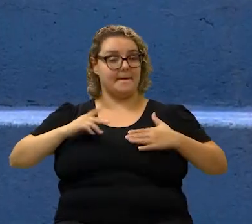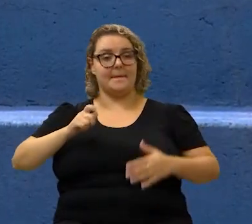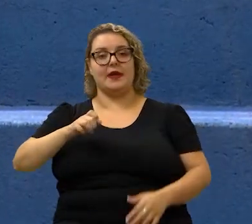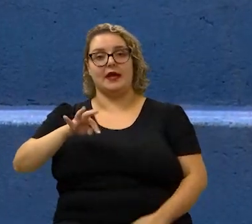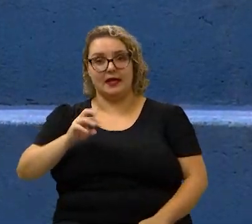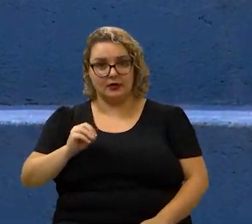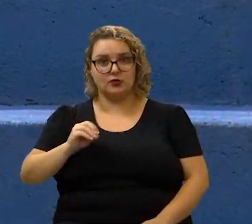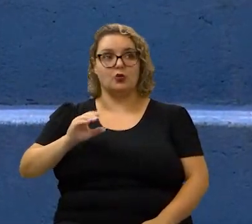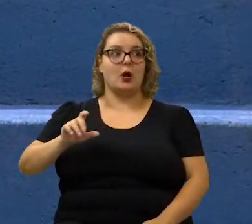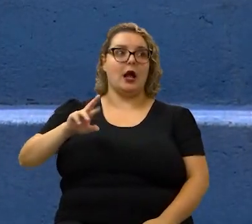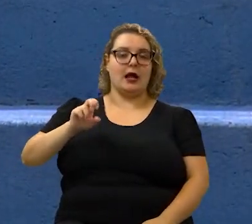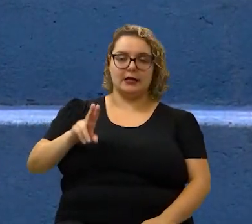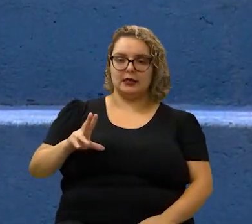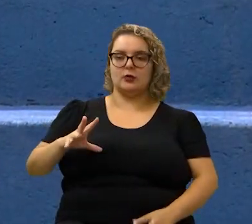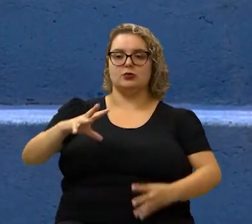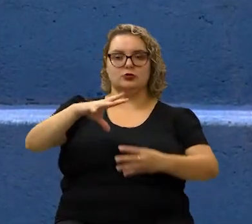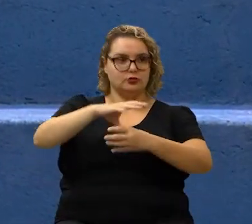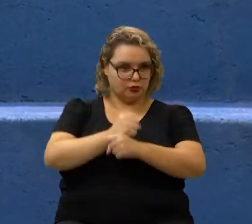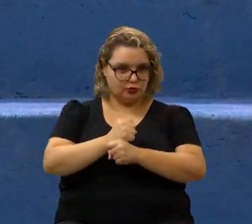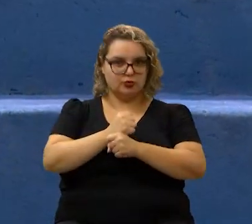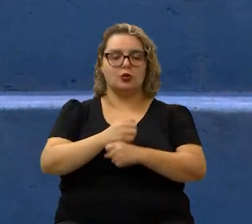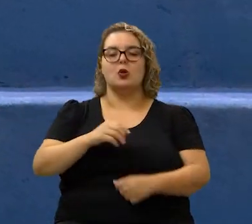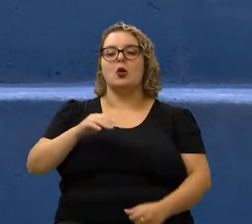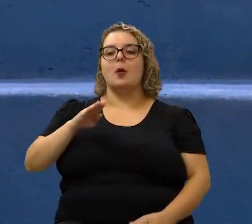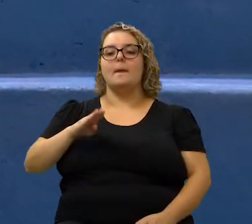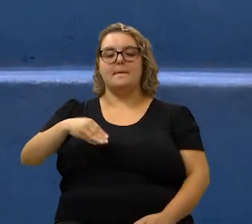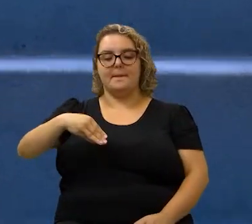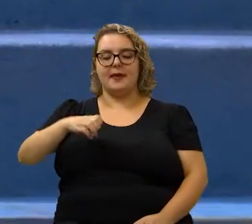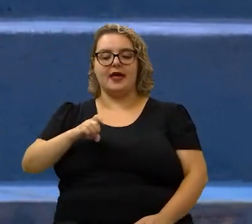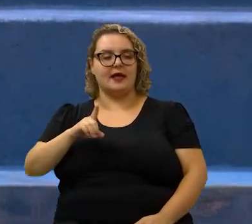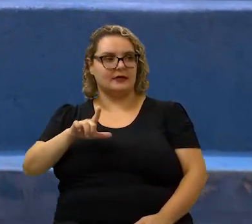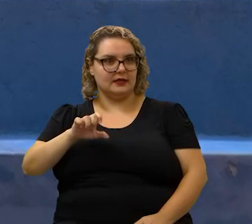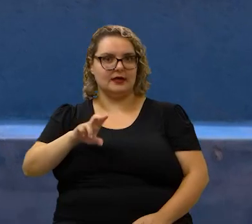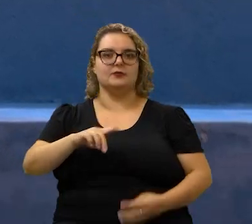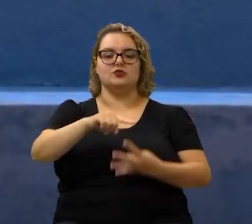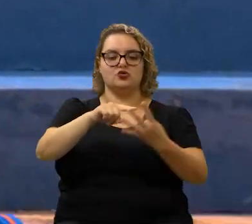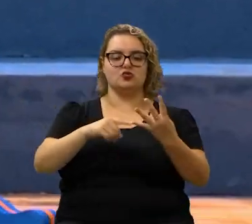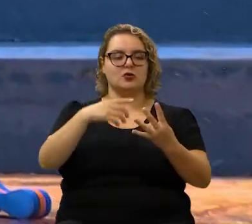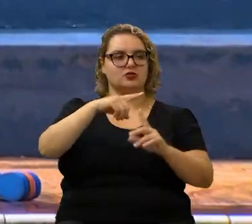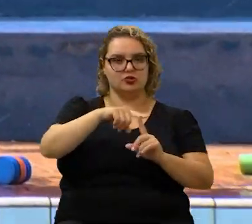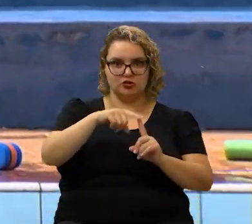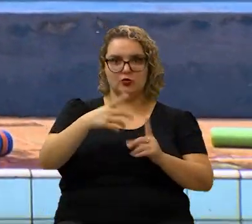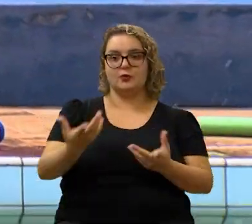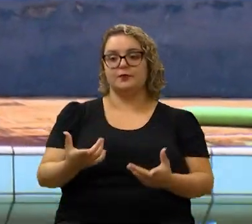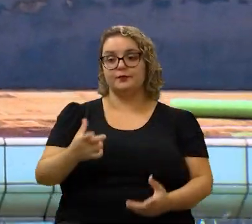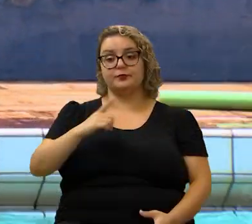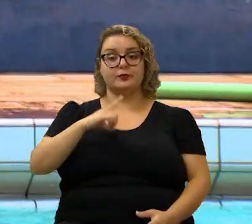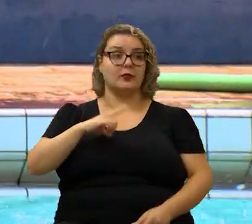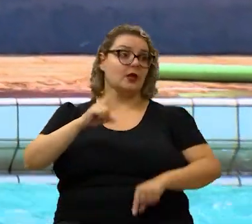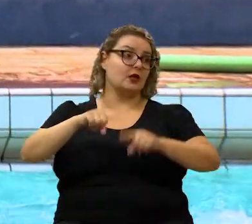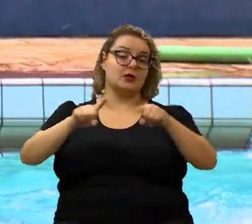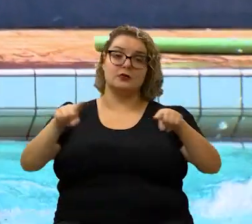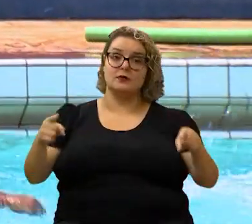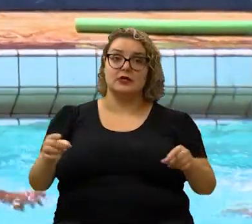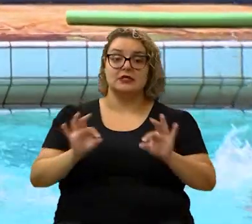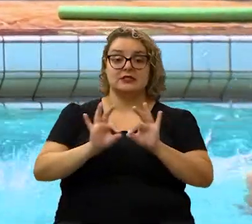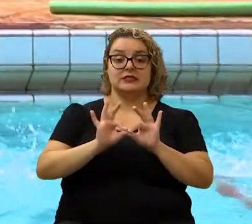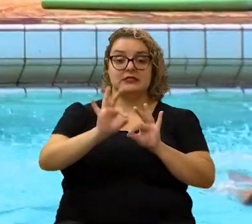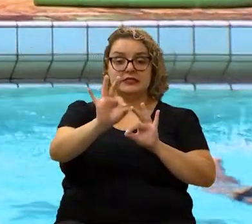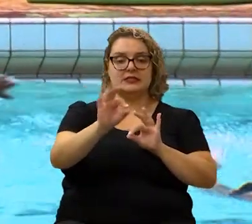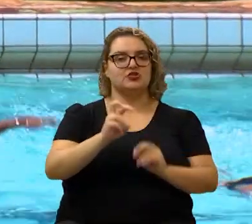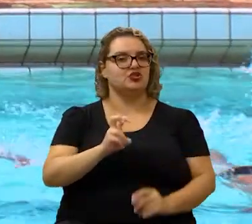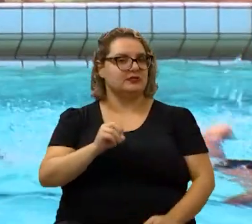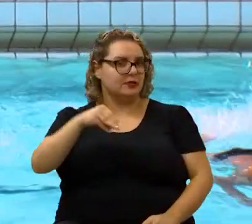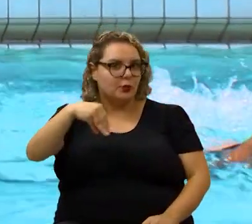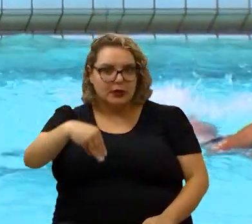e crawl. E a formação desses quatro vira o estilo medley, né? A prova de medley, que são os quatro estilos. É, e aí você tem as